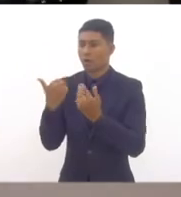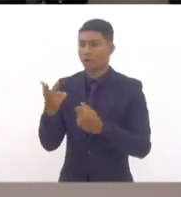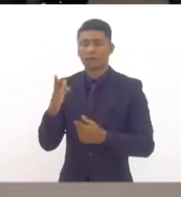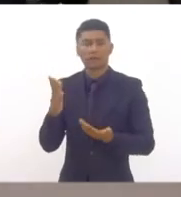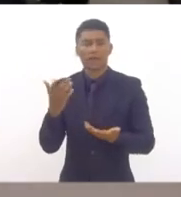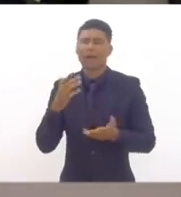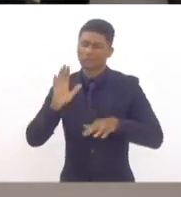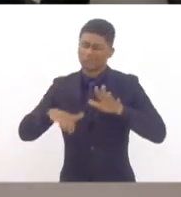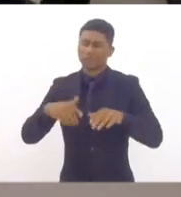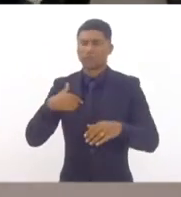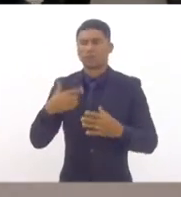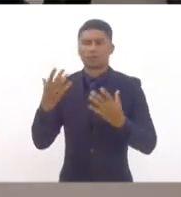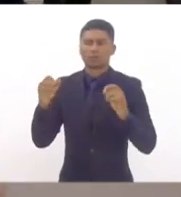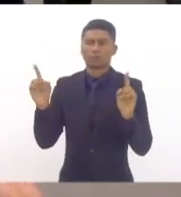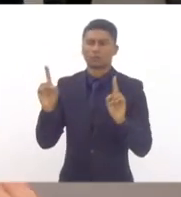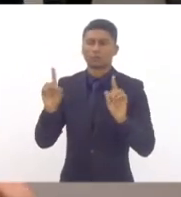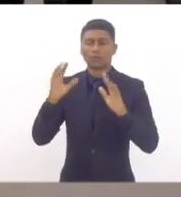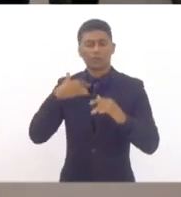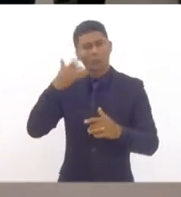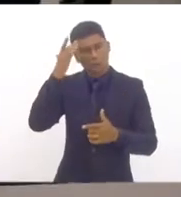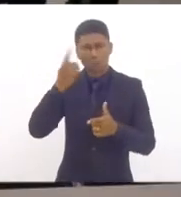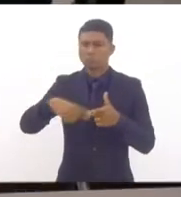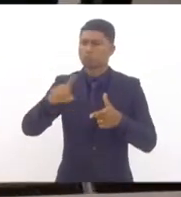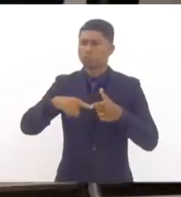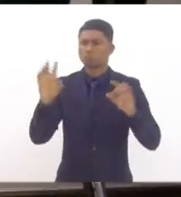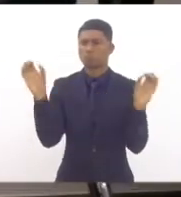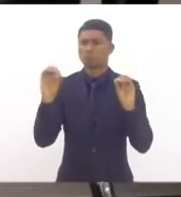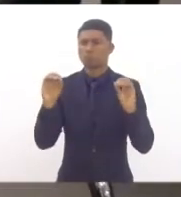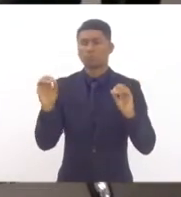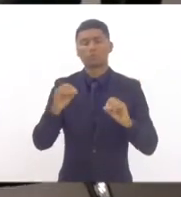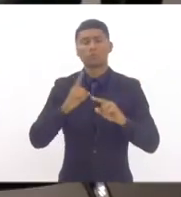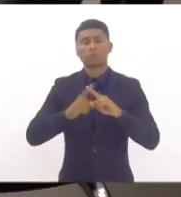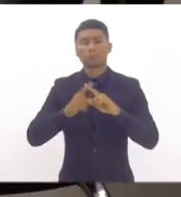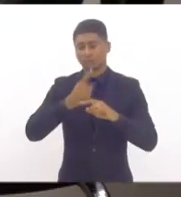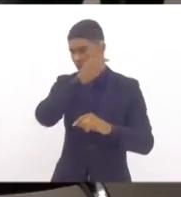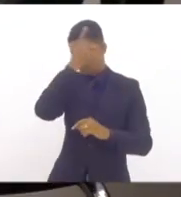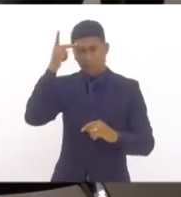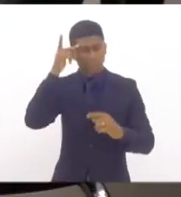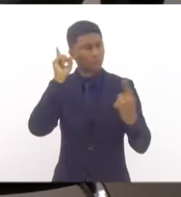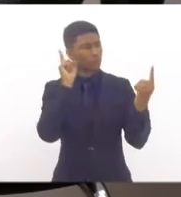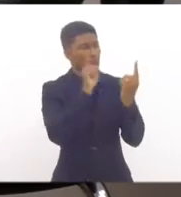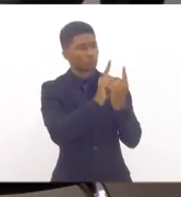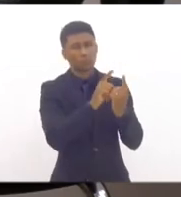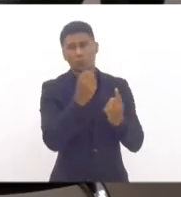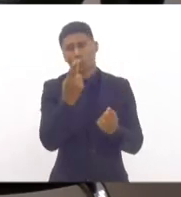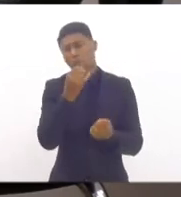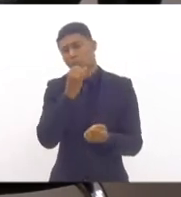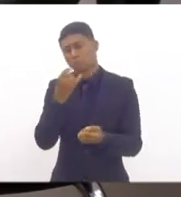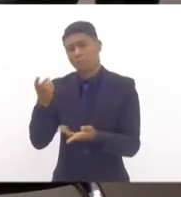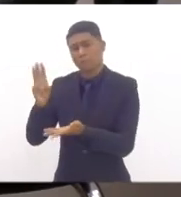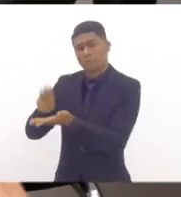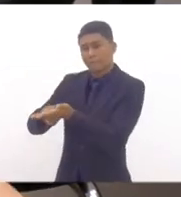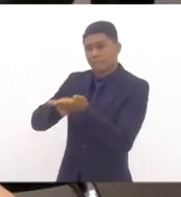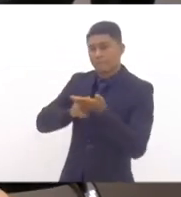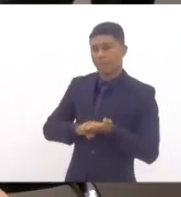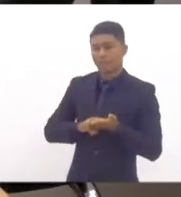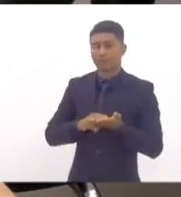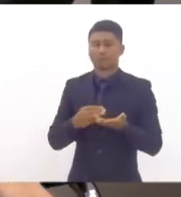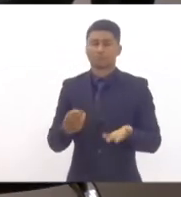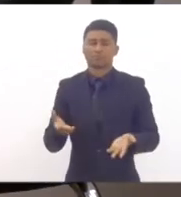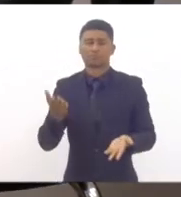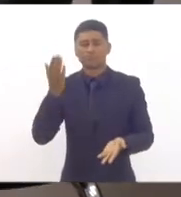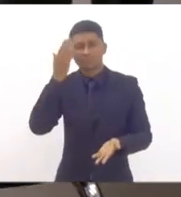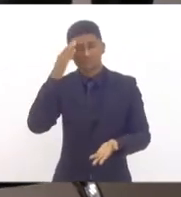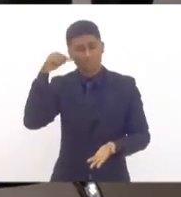nenhum problema e acho que a pessoa está em todo o direito de se apresentar, mesmo que às vezes somente com uma mensagem. Porque é claro que, enfim, aqui são